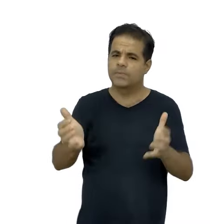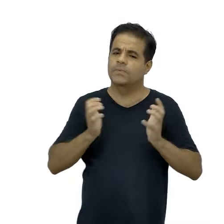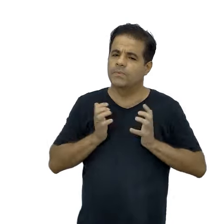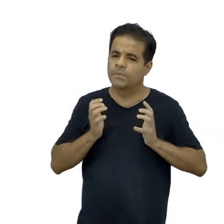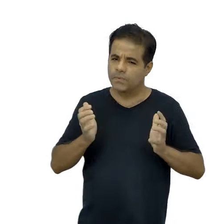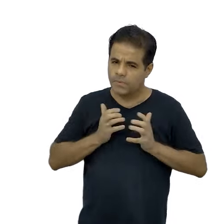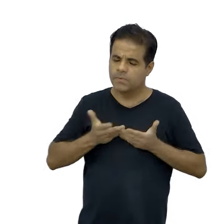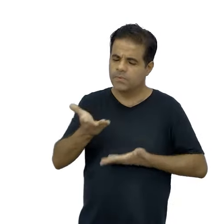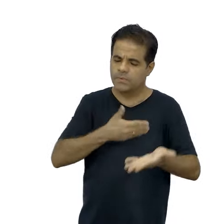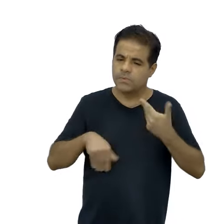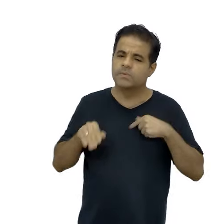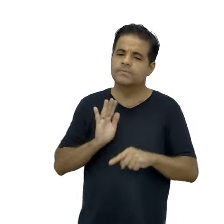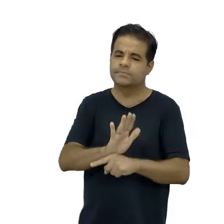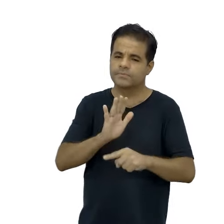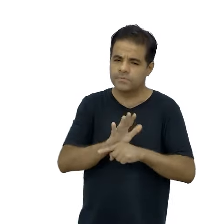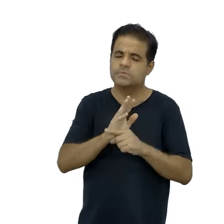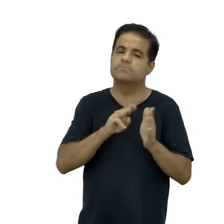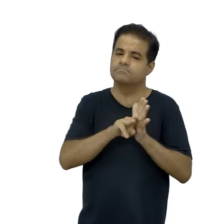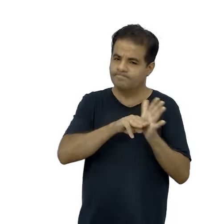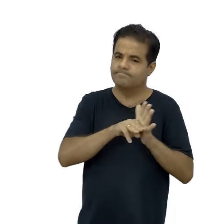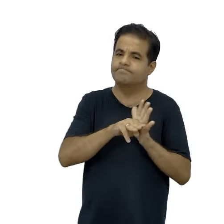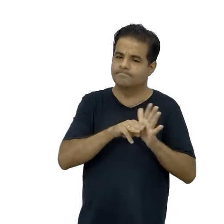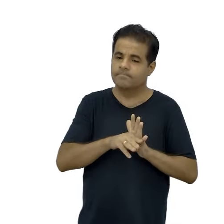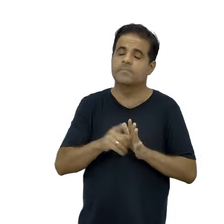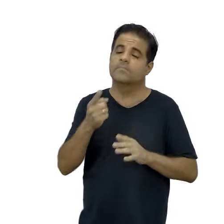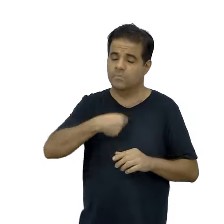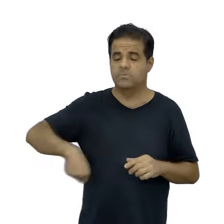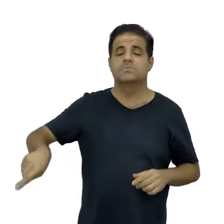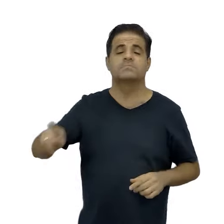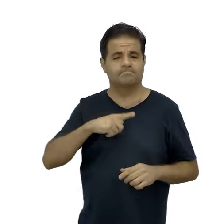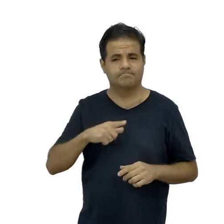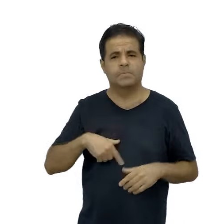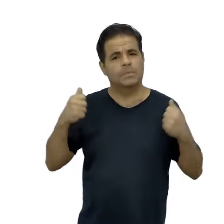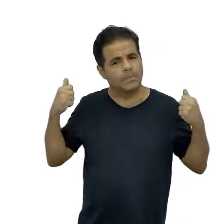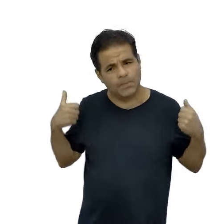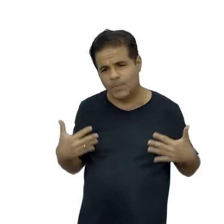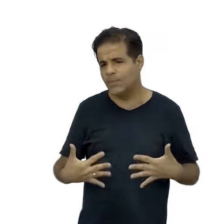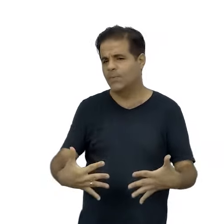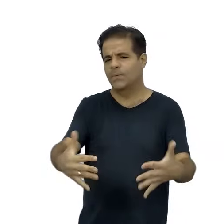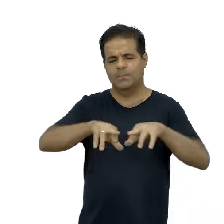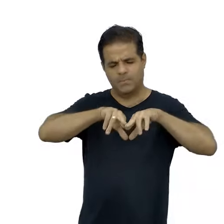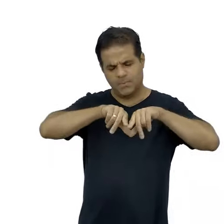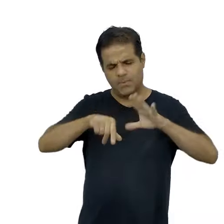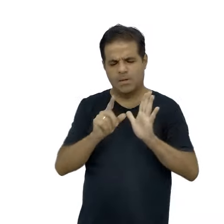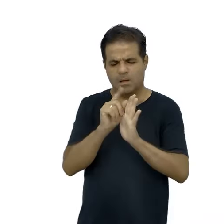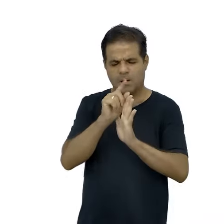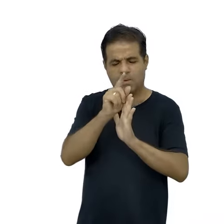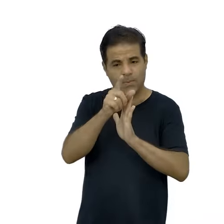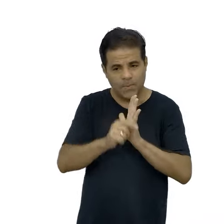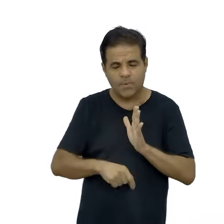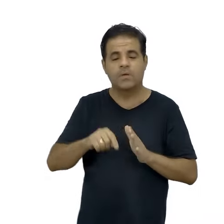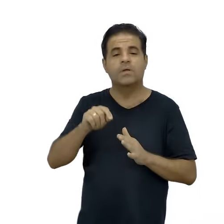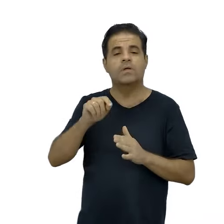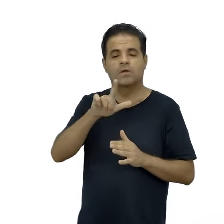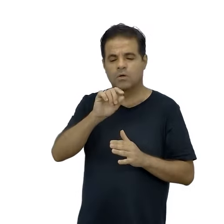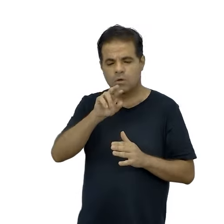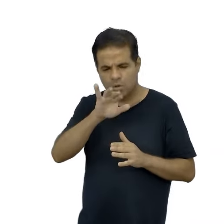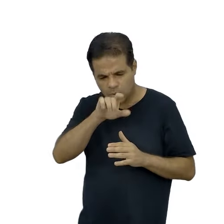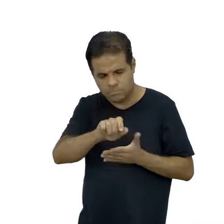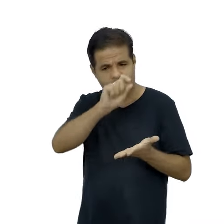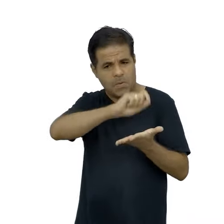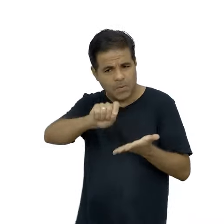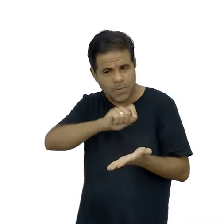em relação a essa metodologia. E temos também ricos artigos que a dona Lourdes